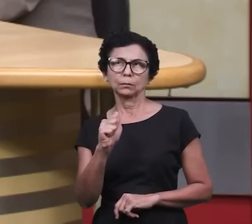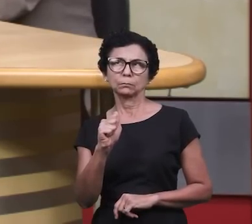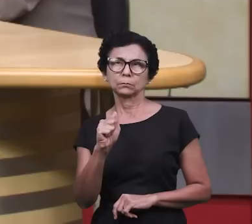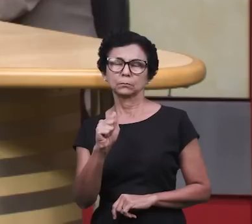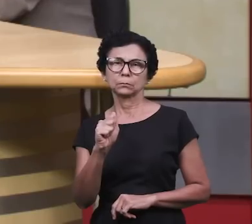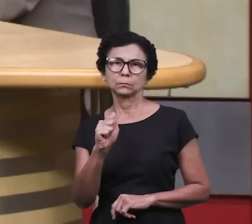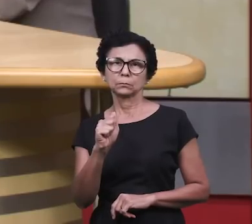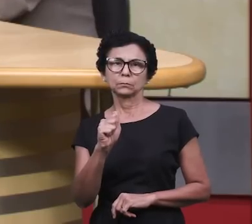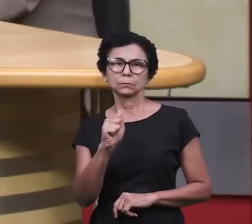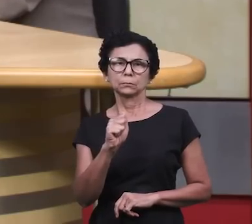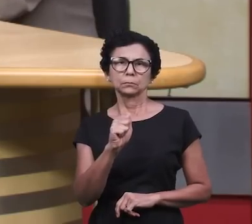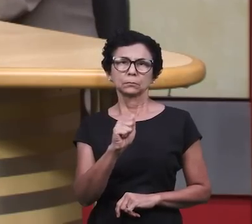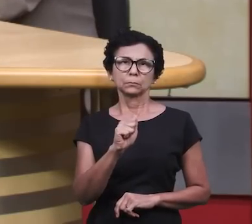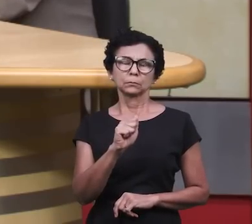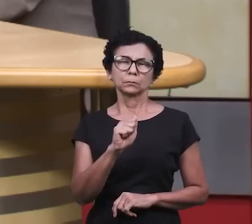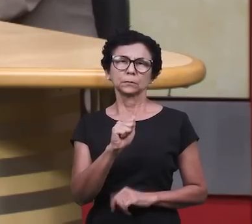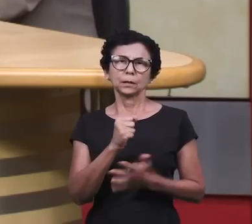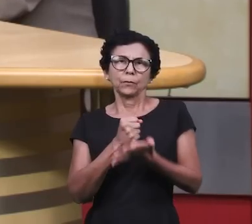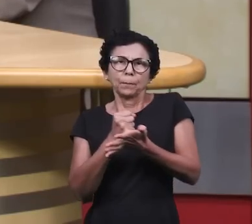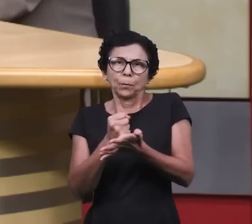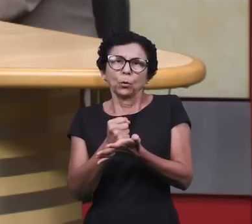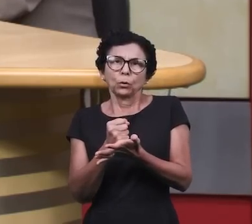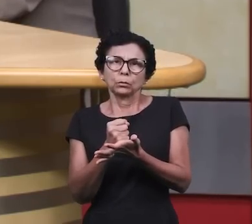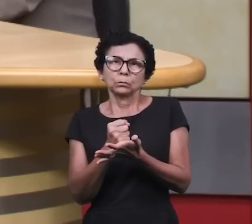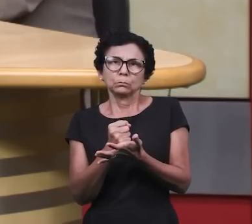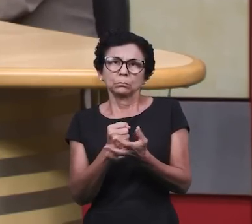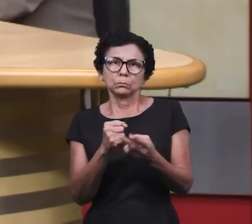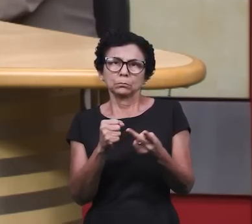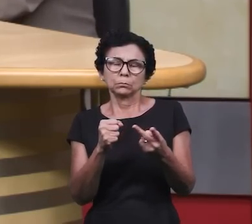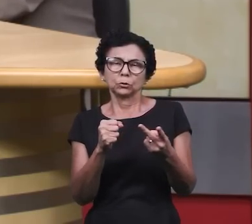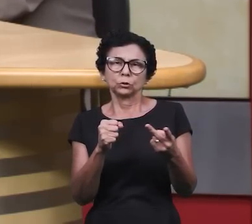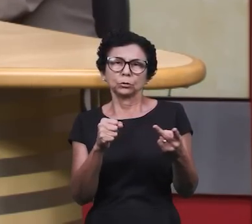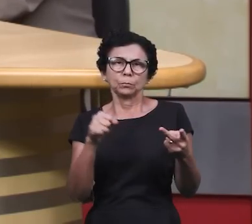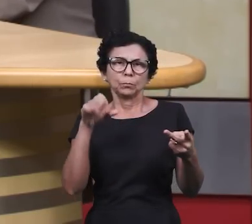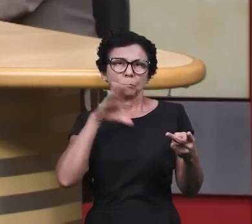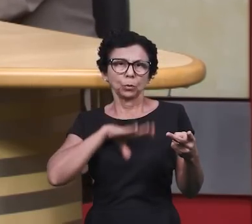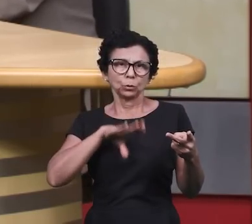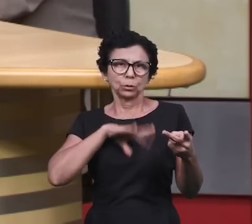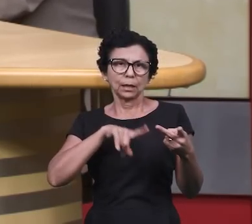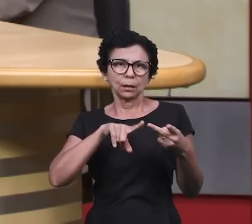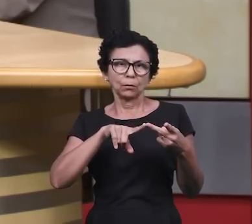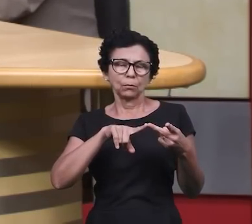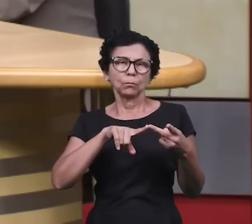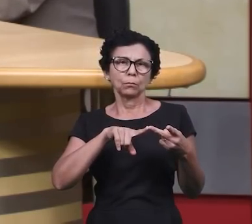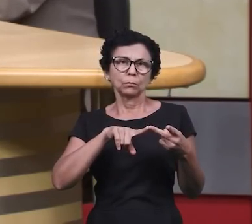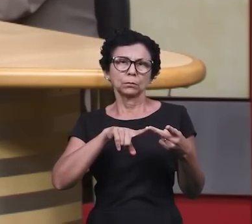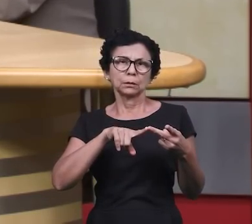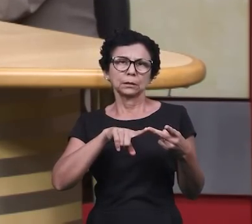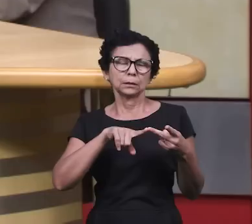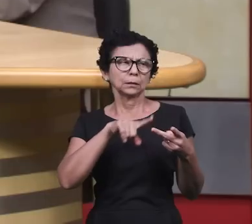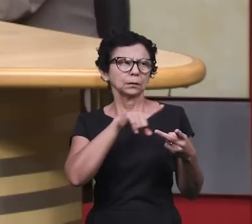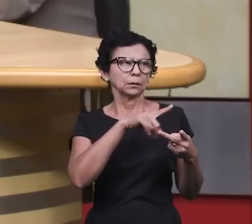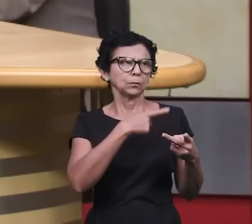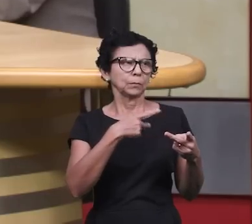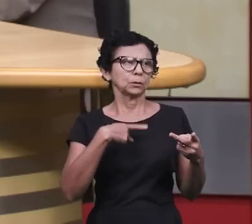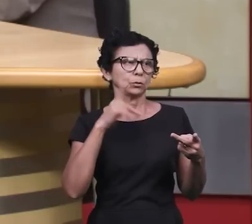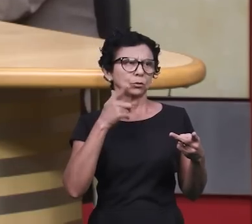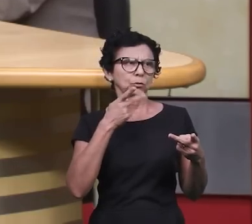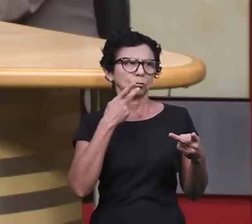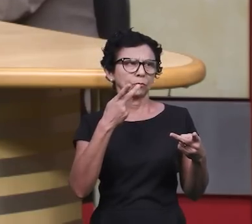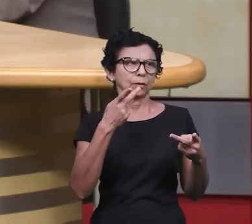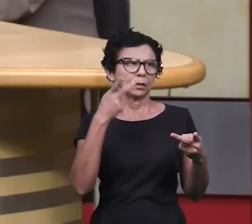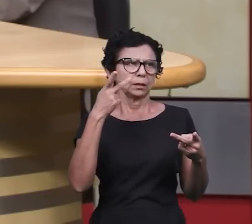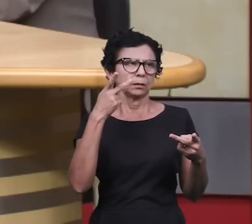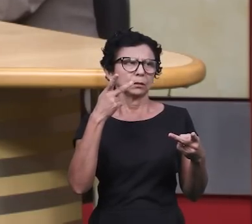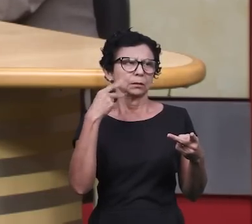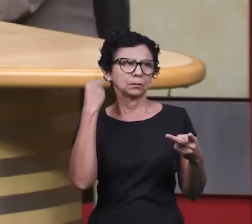Portugal. Um grupo, uma senhora, né, que o pastor Geduti conta aquela história. Era esposa de um pastor. Aquela esposa do